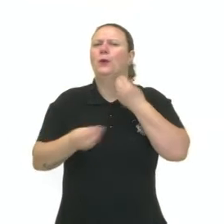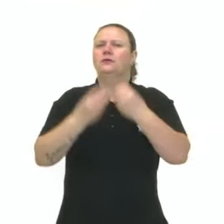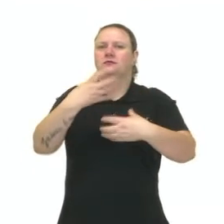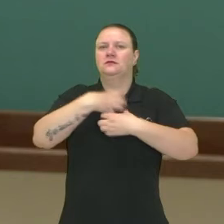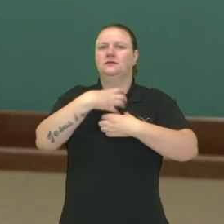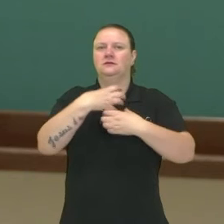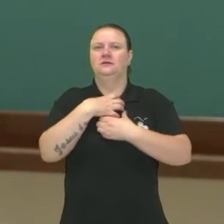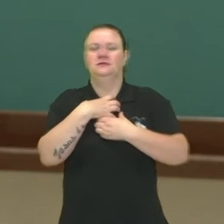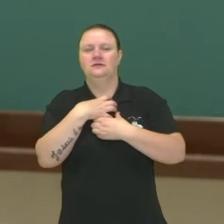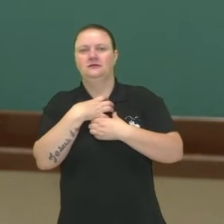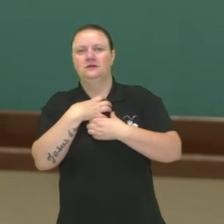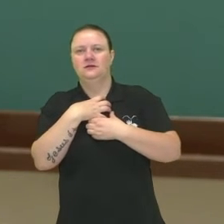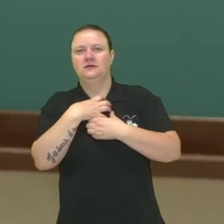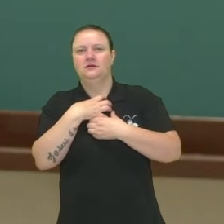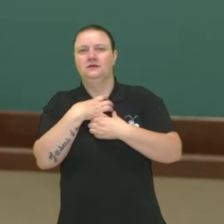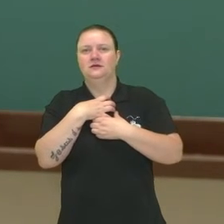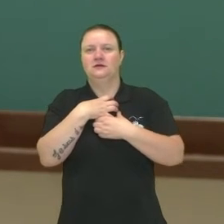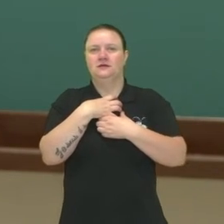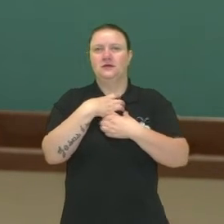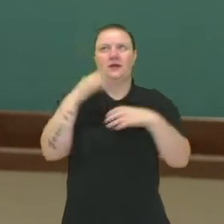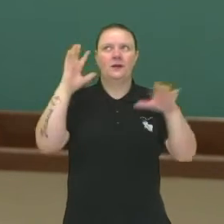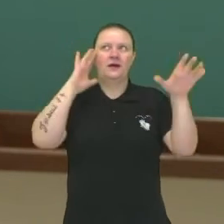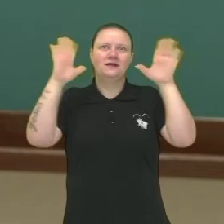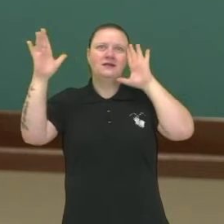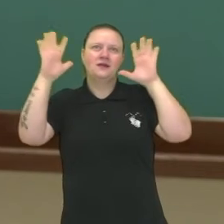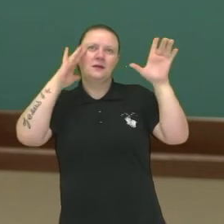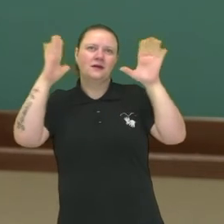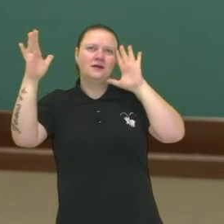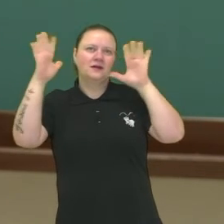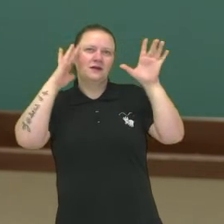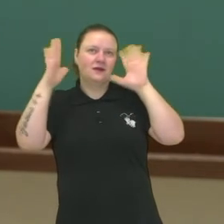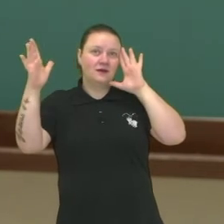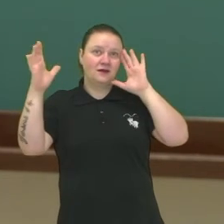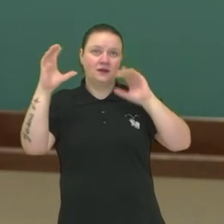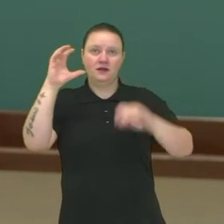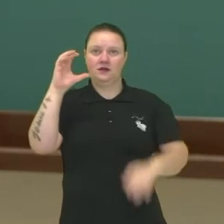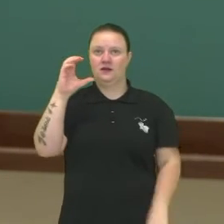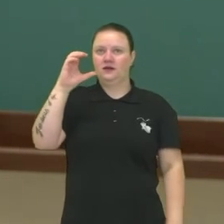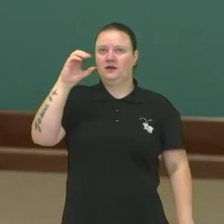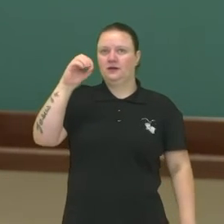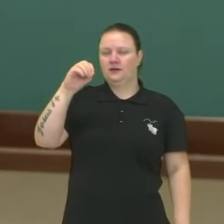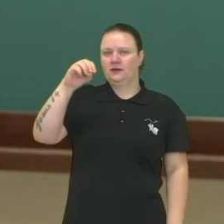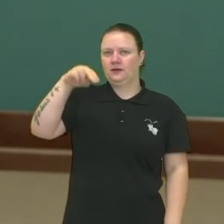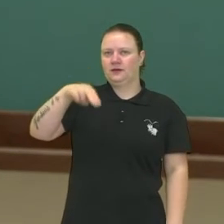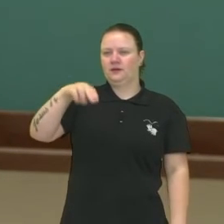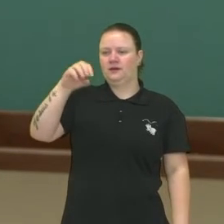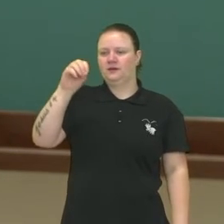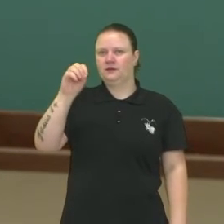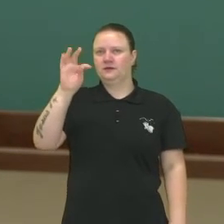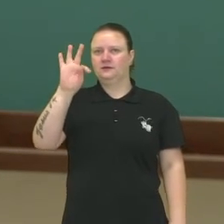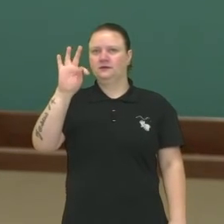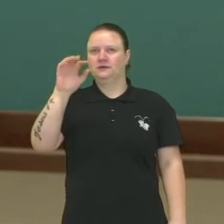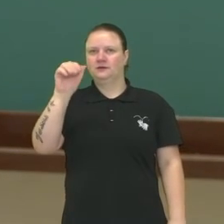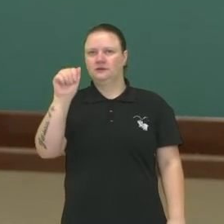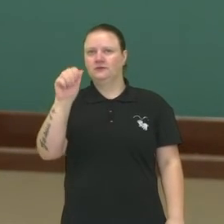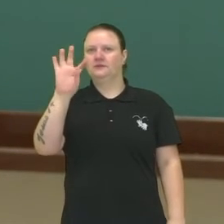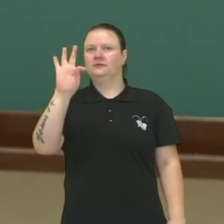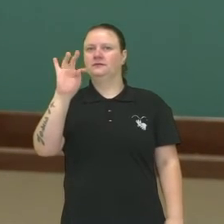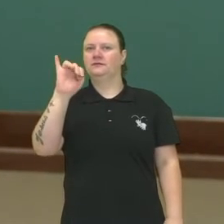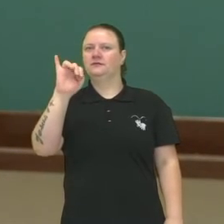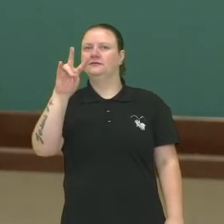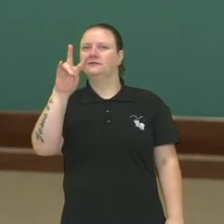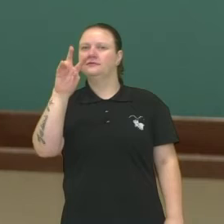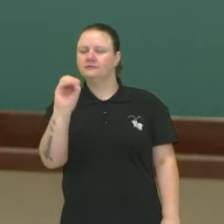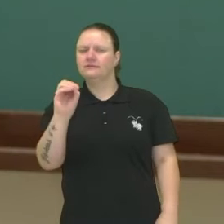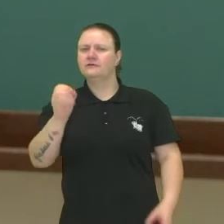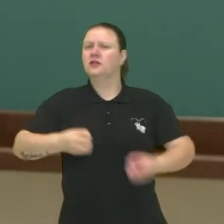Estão em sentido figurado, estão tendo uma outra conotação. Então é o sentido aqui conotativo. E a expressão quer